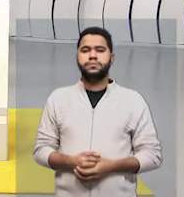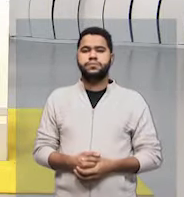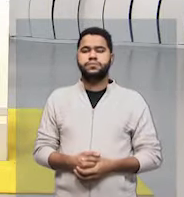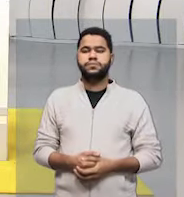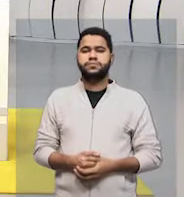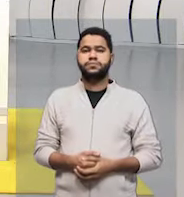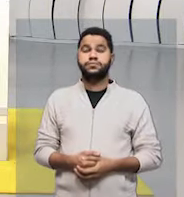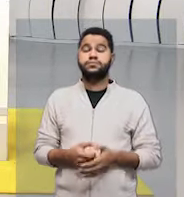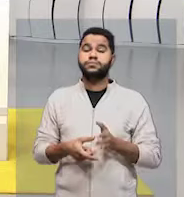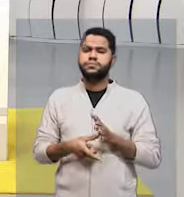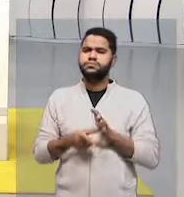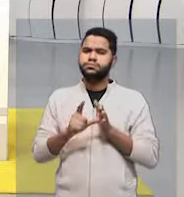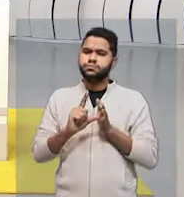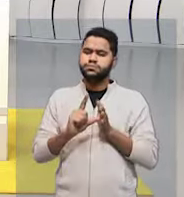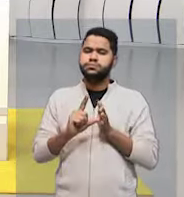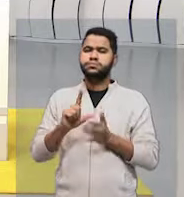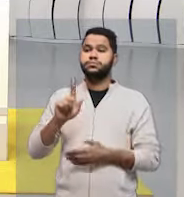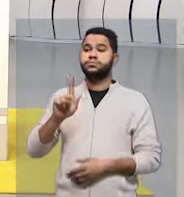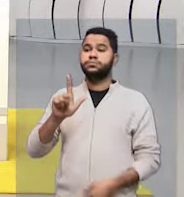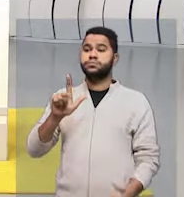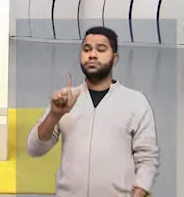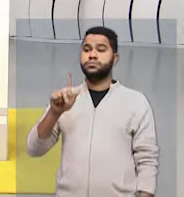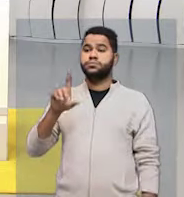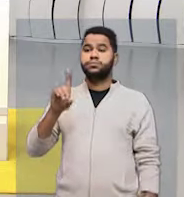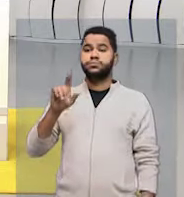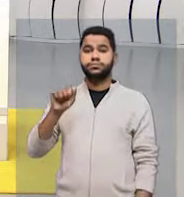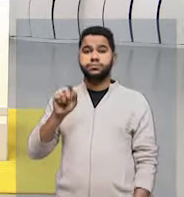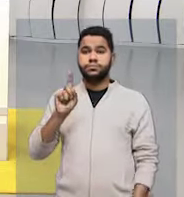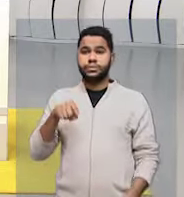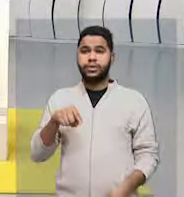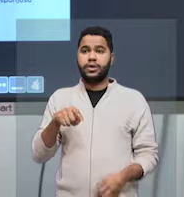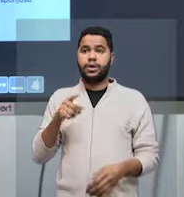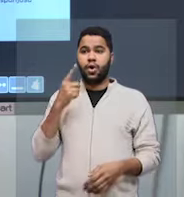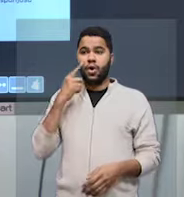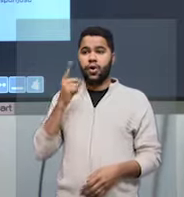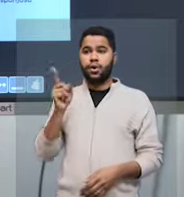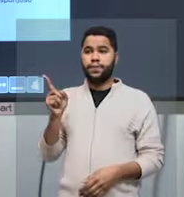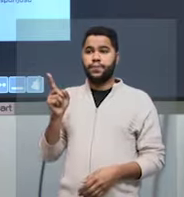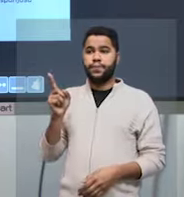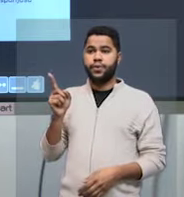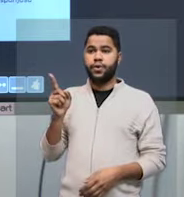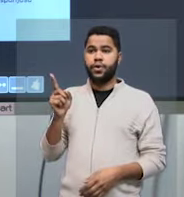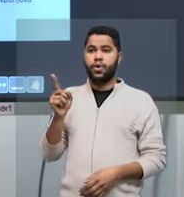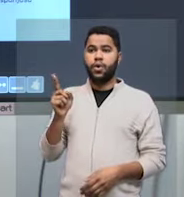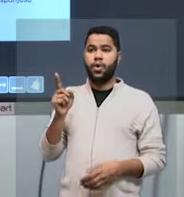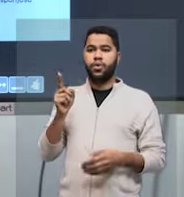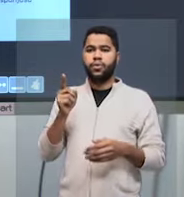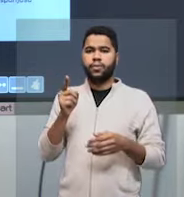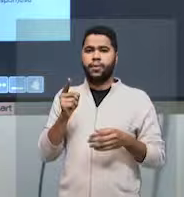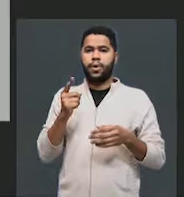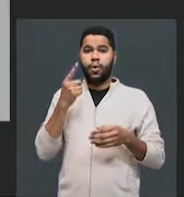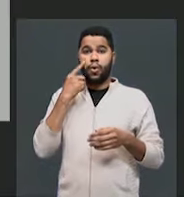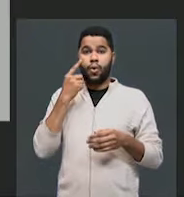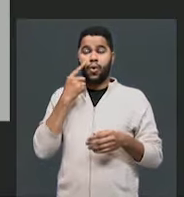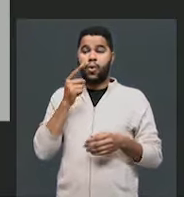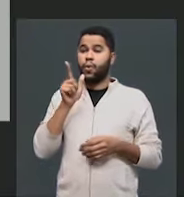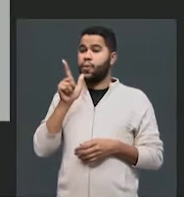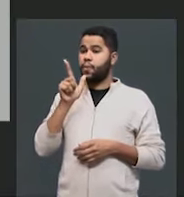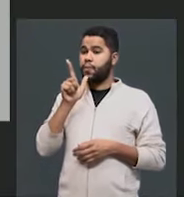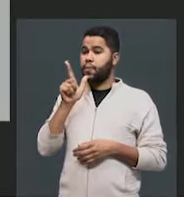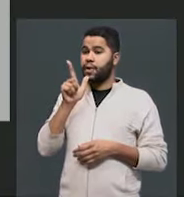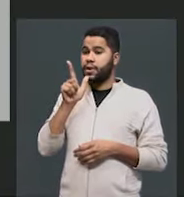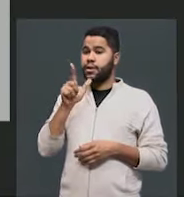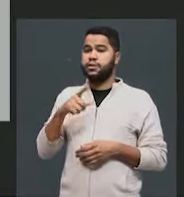Tá, antes de chegar aí na glândula, eu fiz um corte do pênis, tá? Para vocês entenderem que o pênis aí, ó,